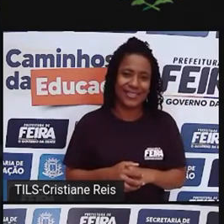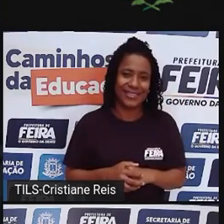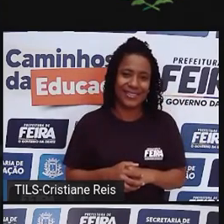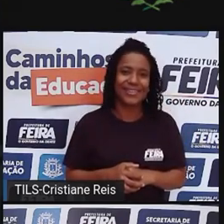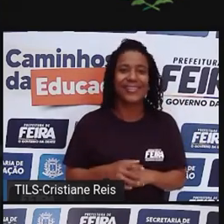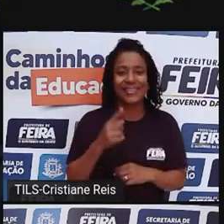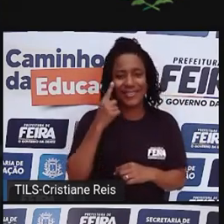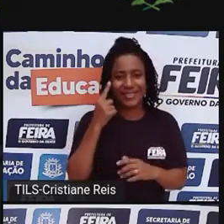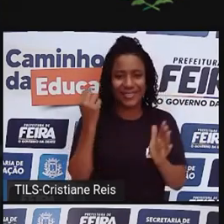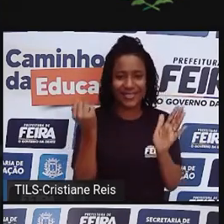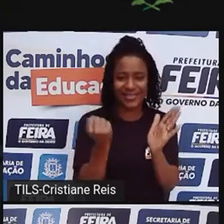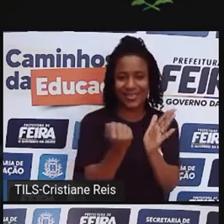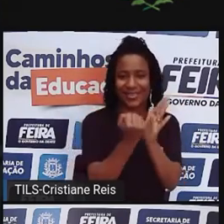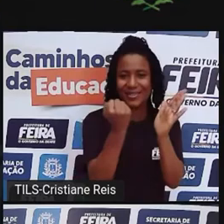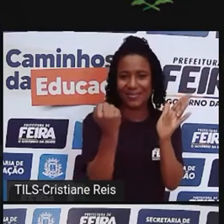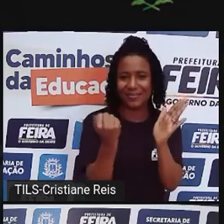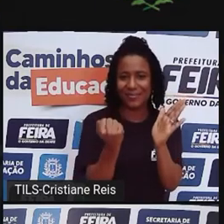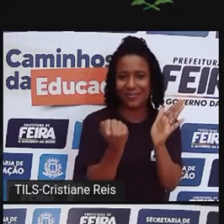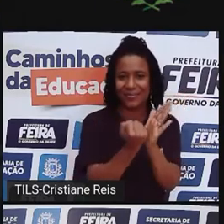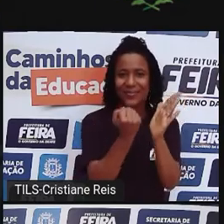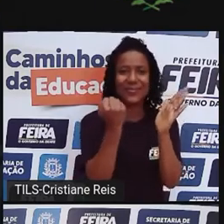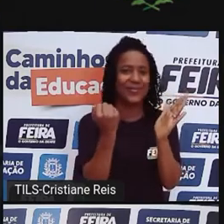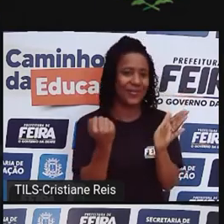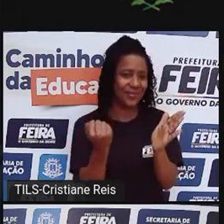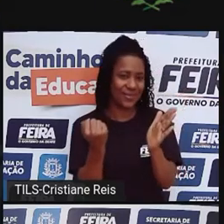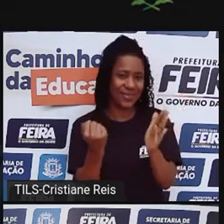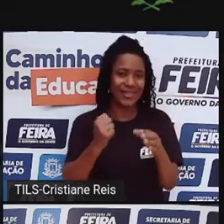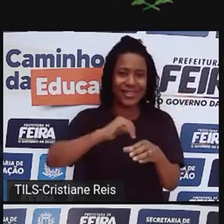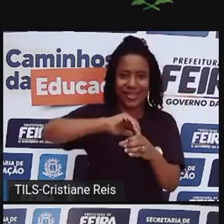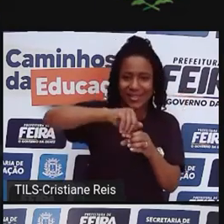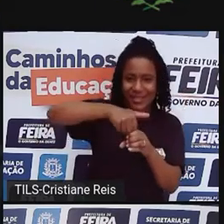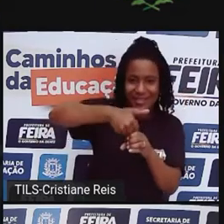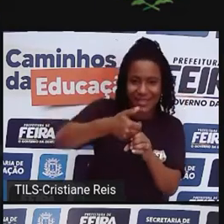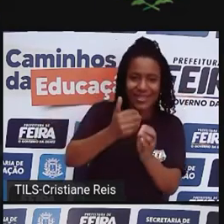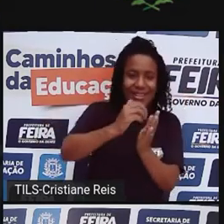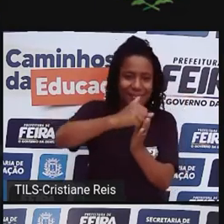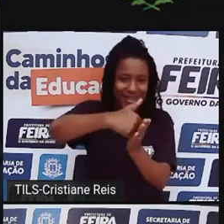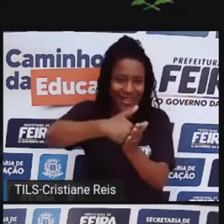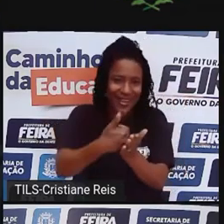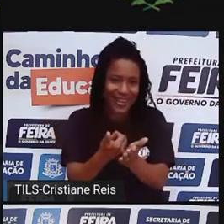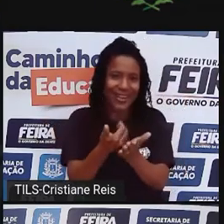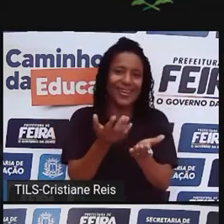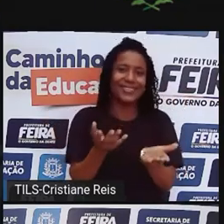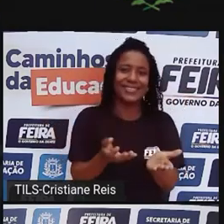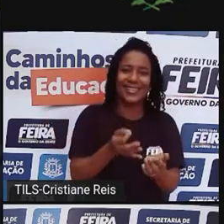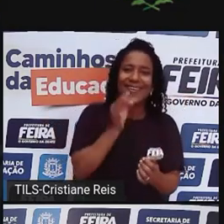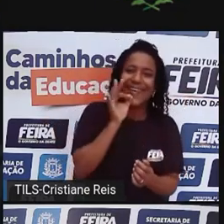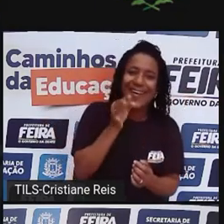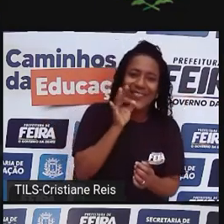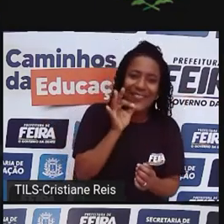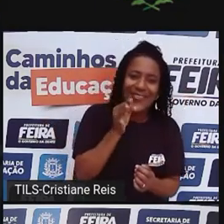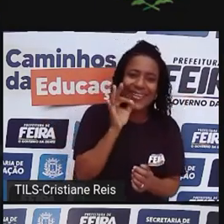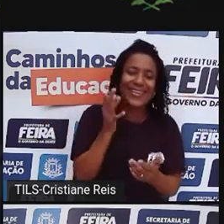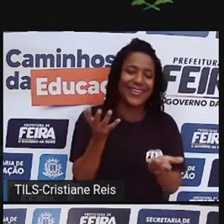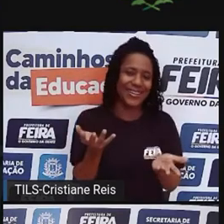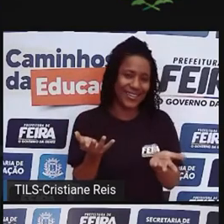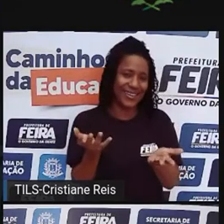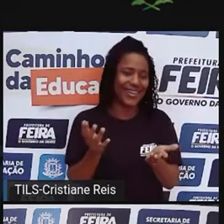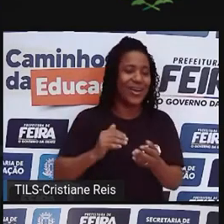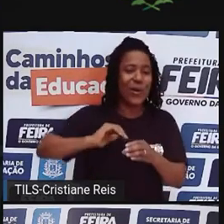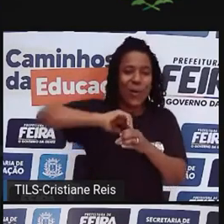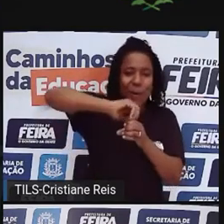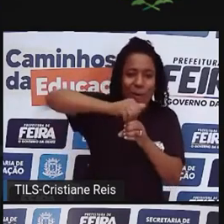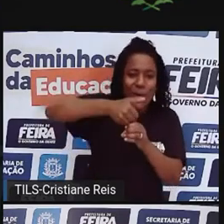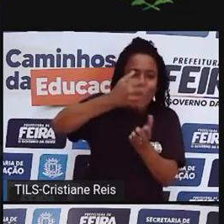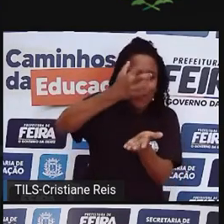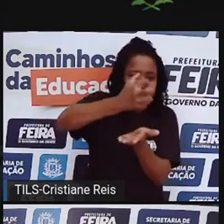tal marca lançou um creme de abacate, um creme de café, uma maionese pro cabelo.